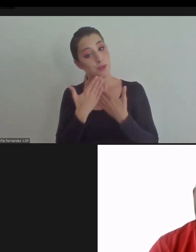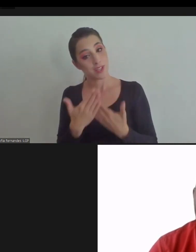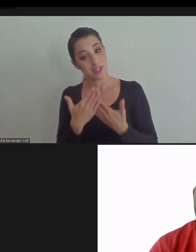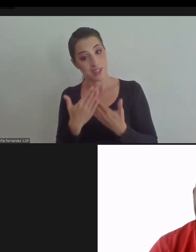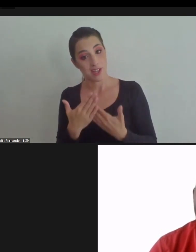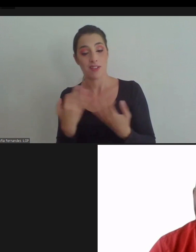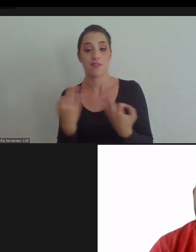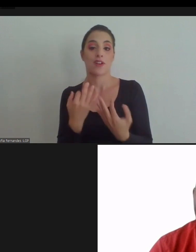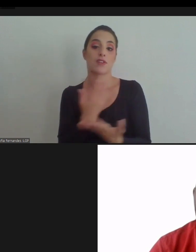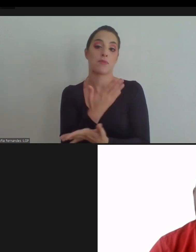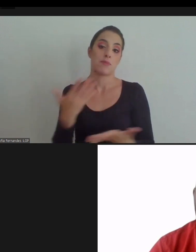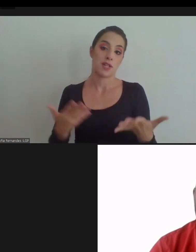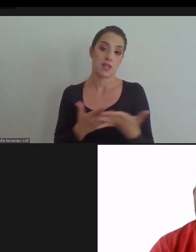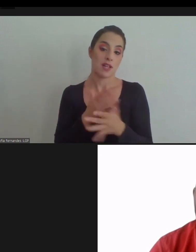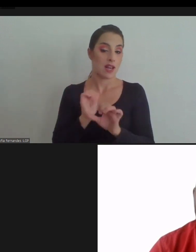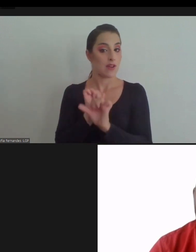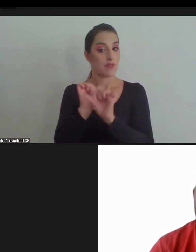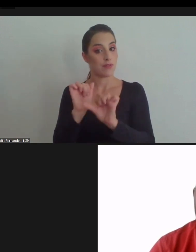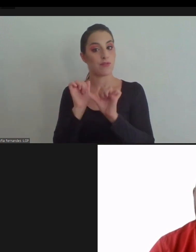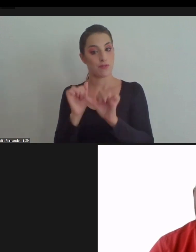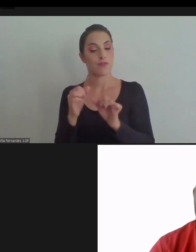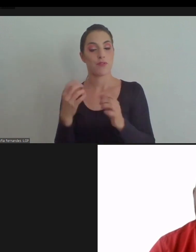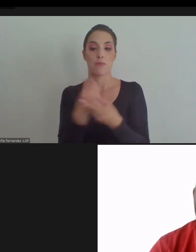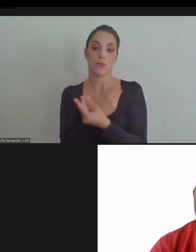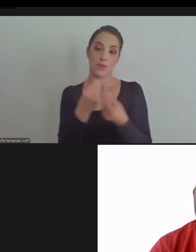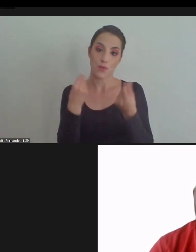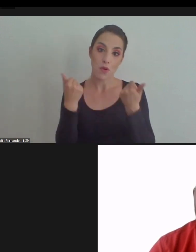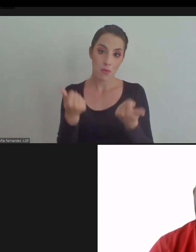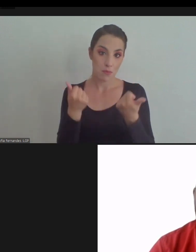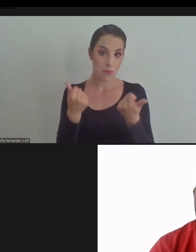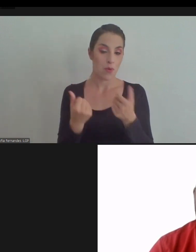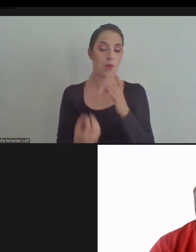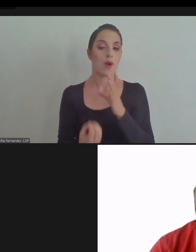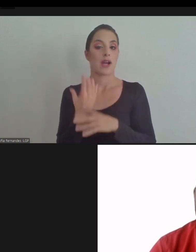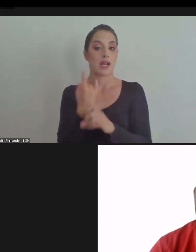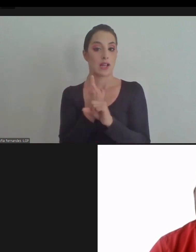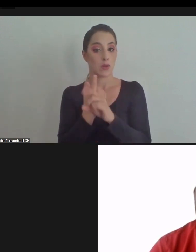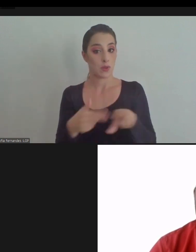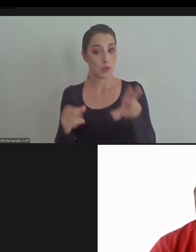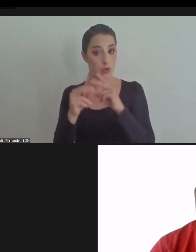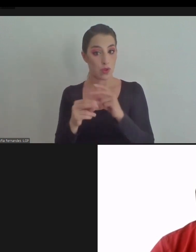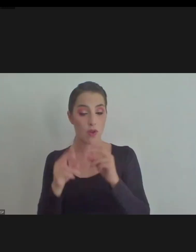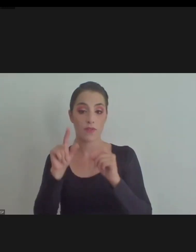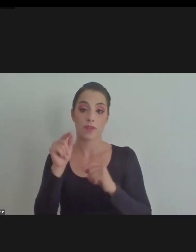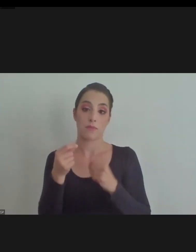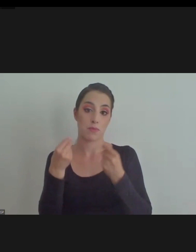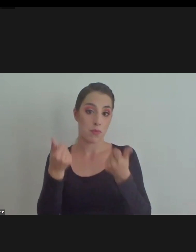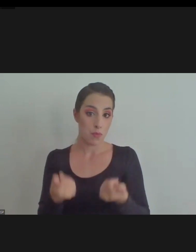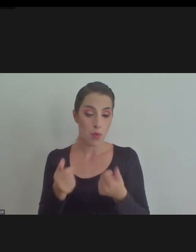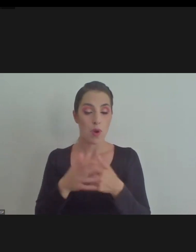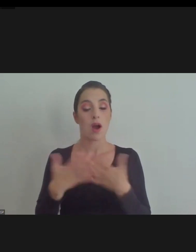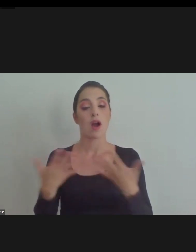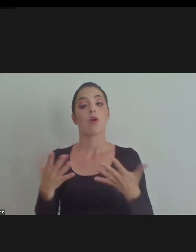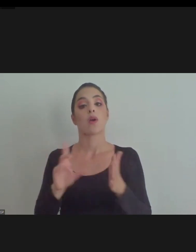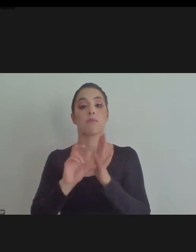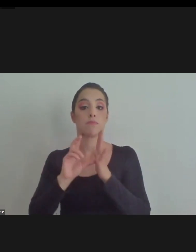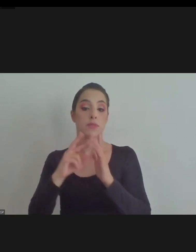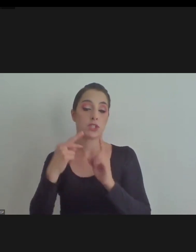esta partilha inovadora e inspiradora. E passamos agora para uma perspectiva de colaboração e